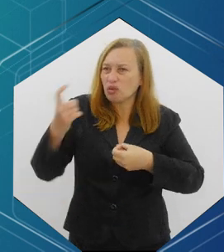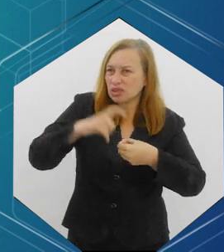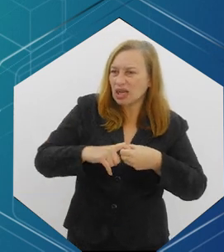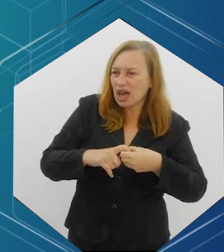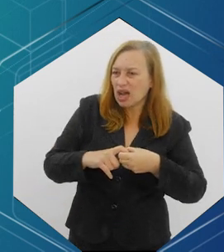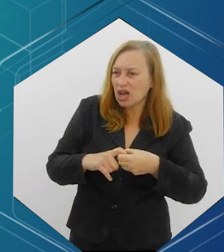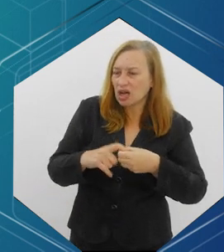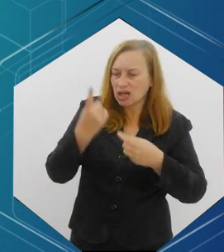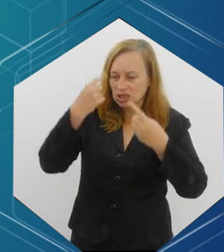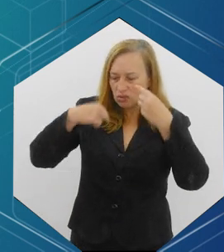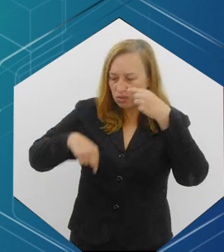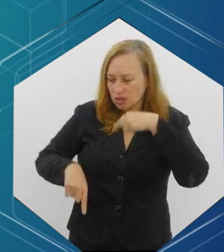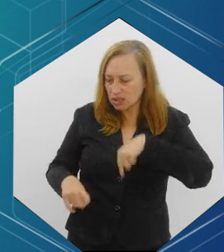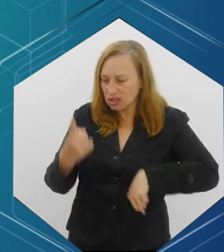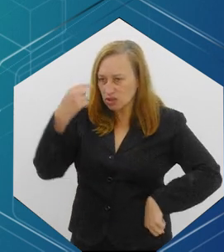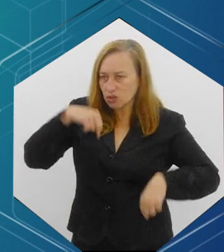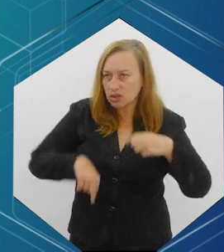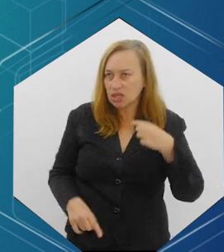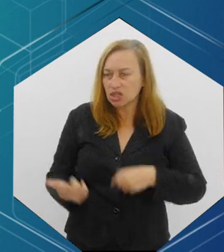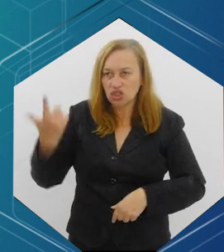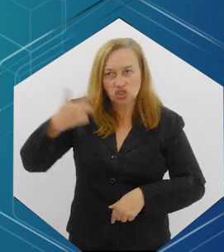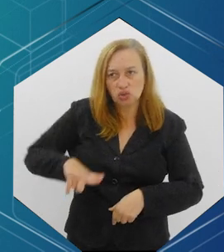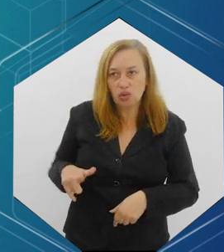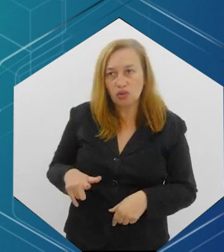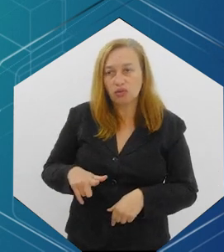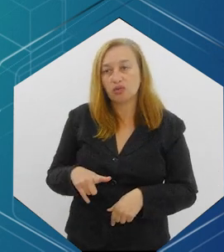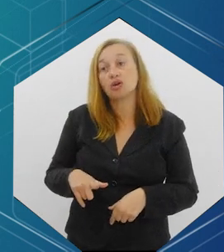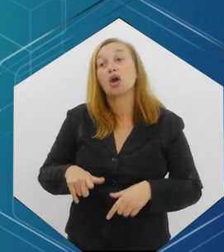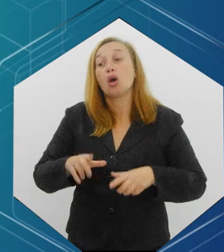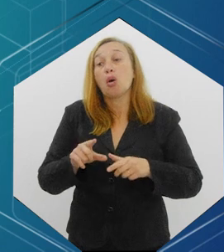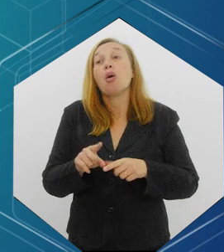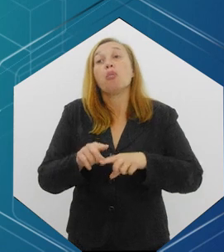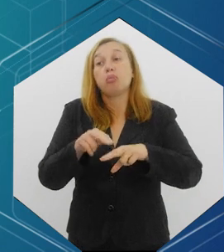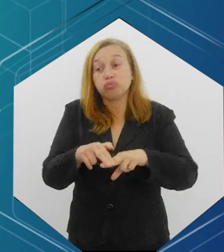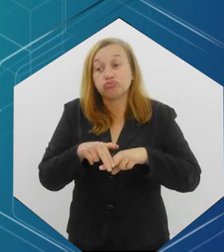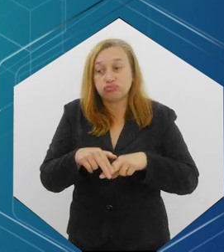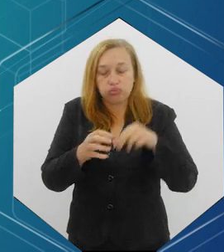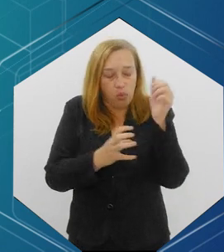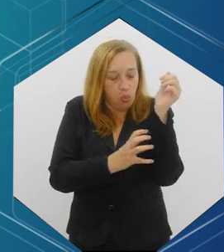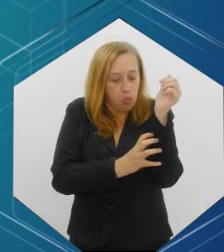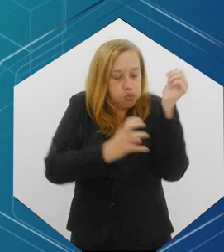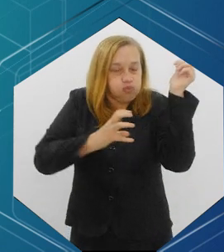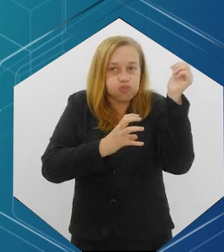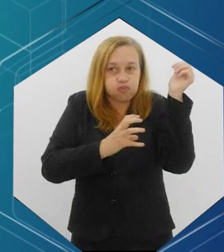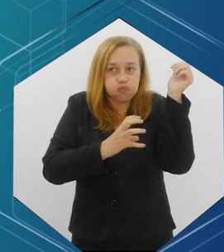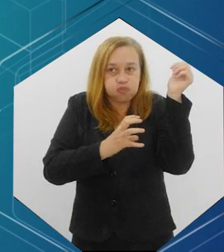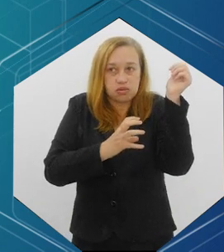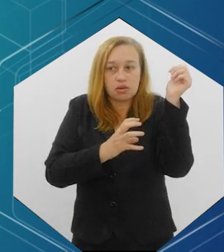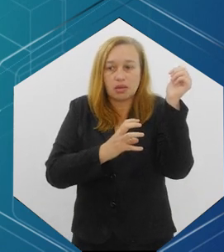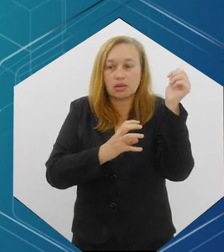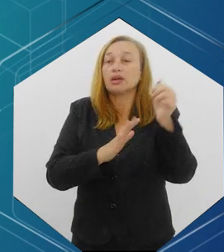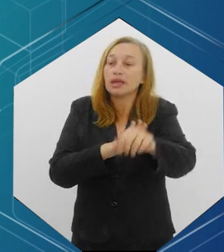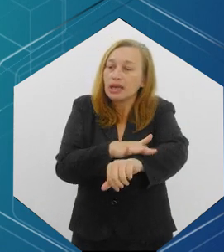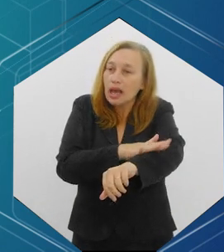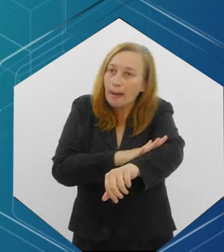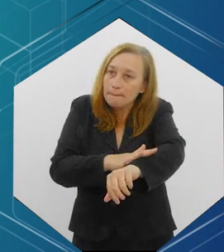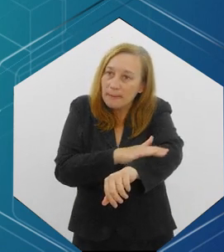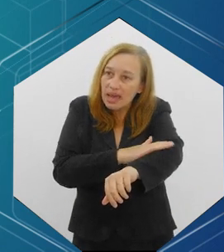a volta do sangue de maneira correta. Por isso, ficar sempre um pouquinho inchado e a hiperpigmentação da